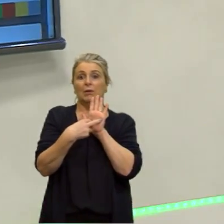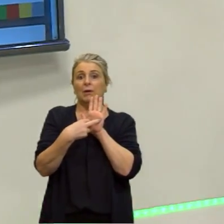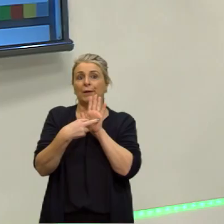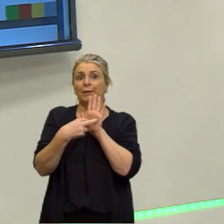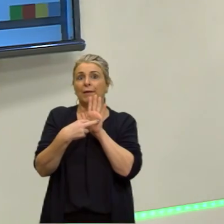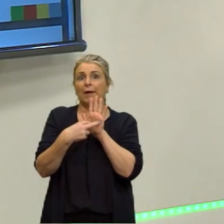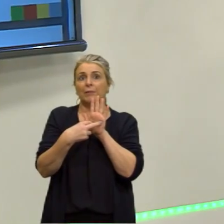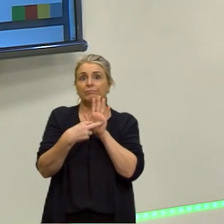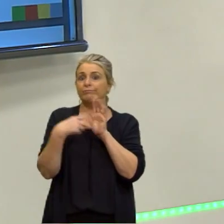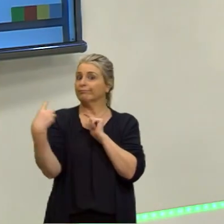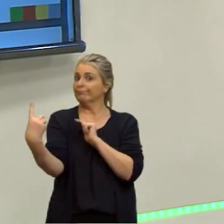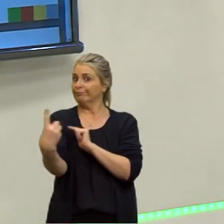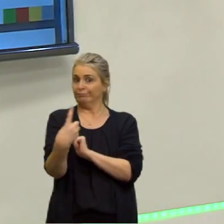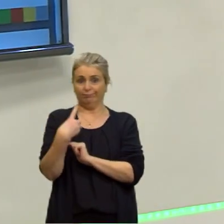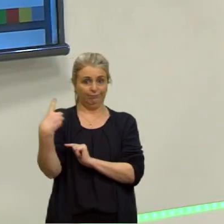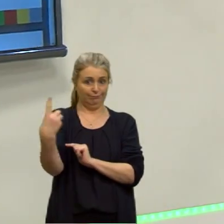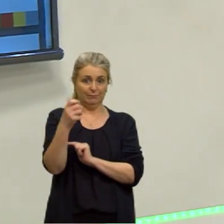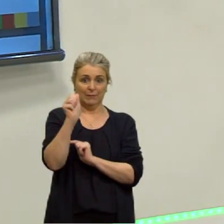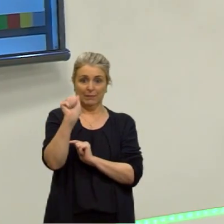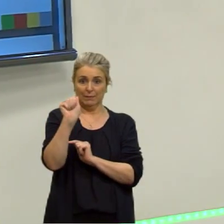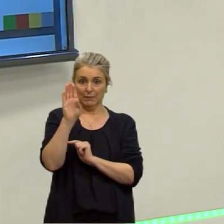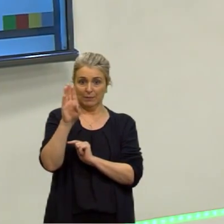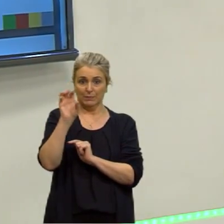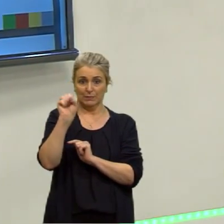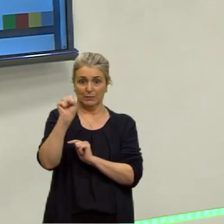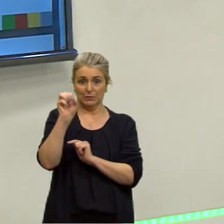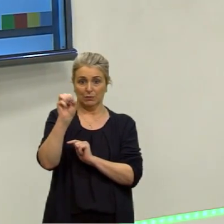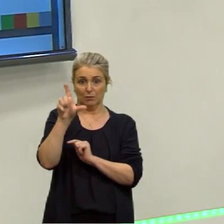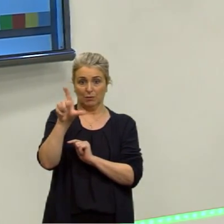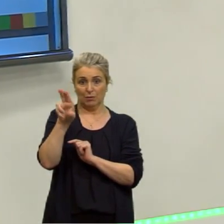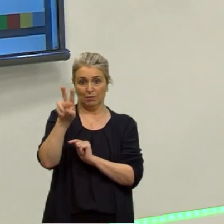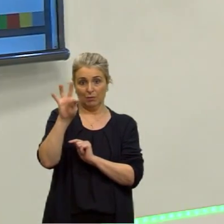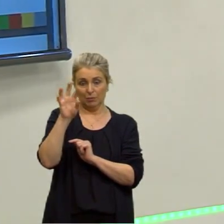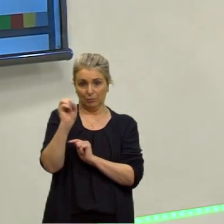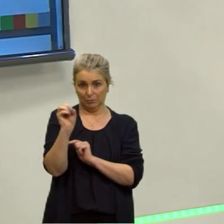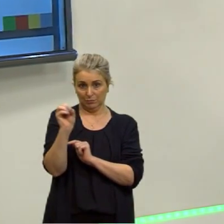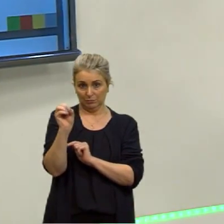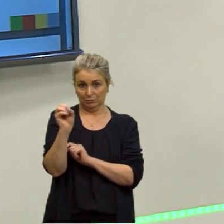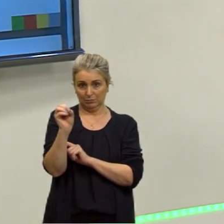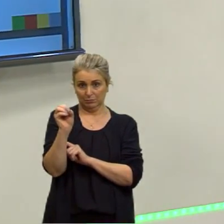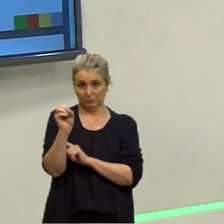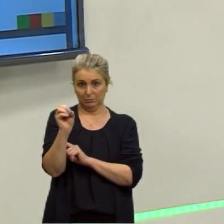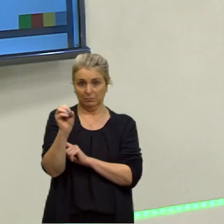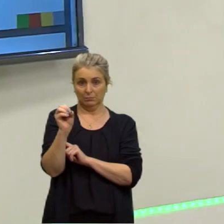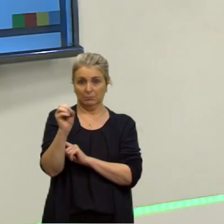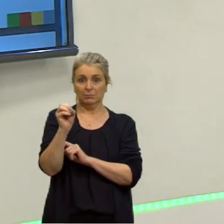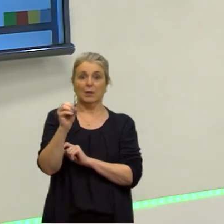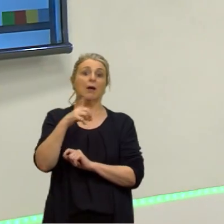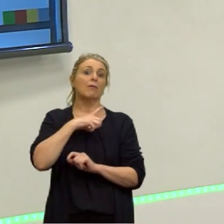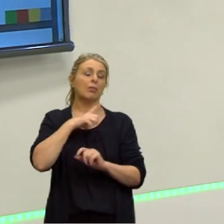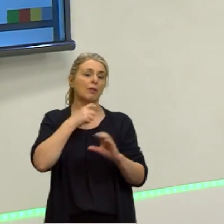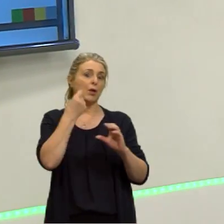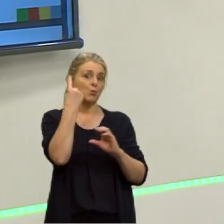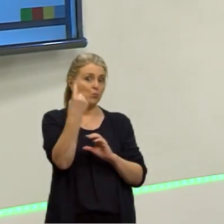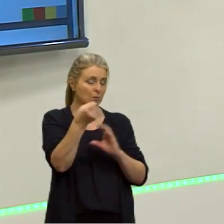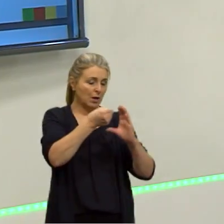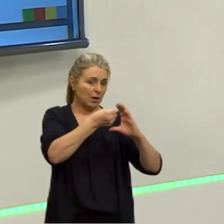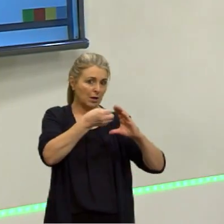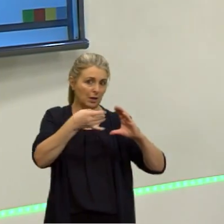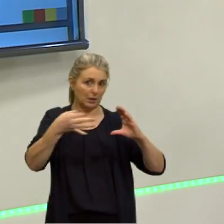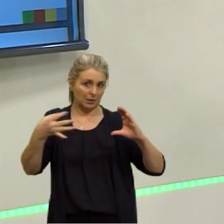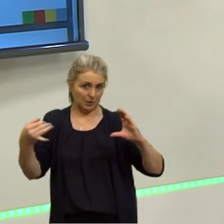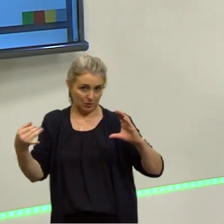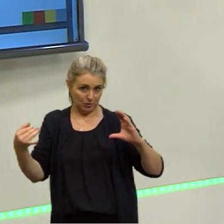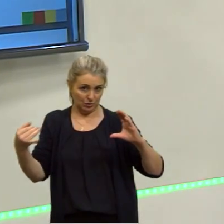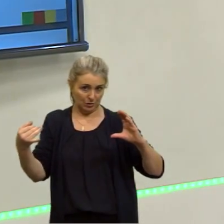absoluto e eu vou ter um rapaz eu vou ter um rapaz você tem uma característica que